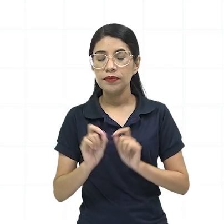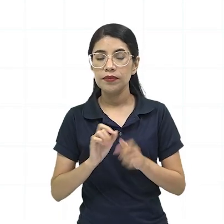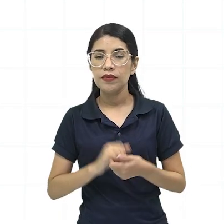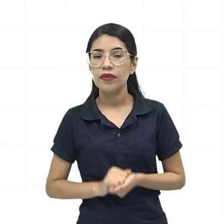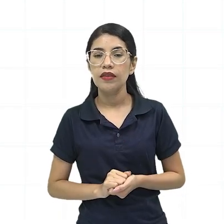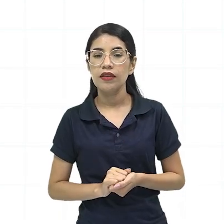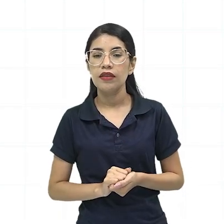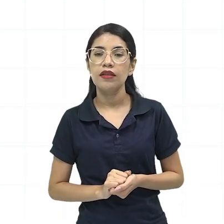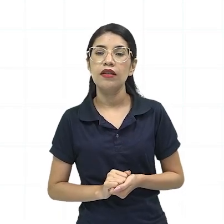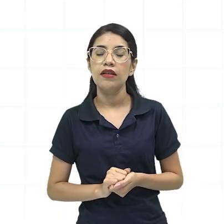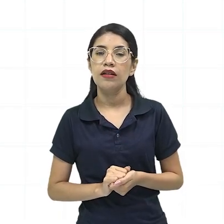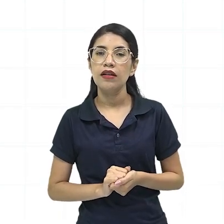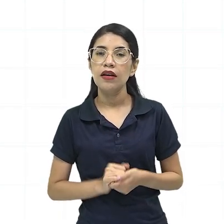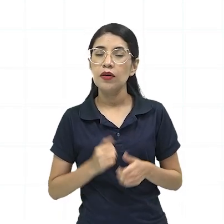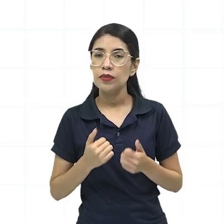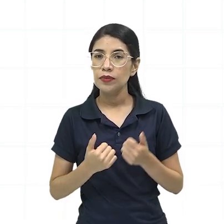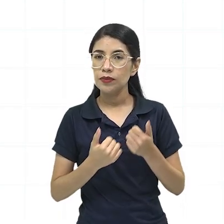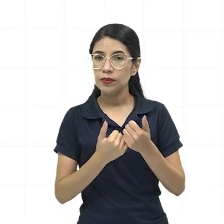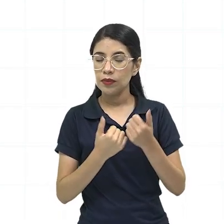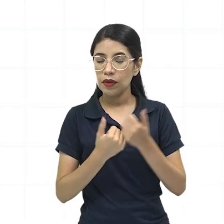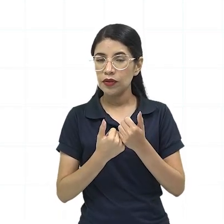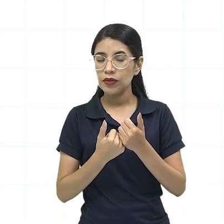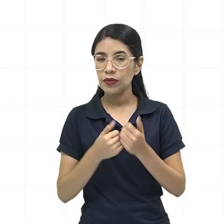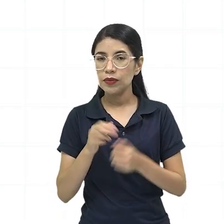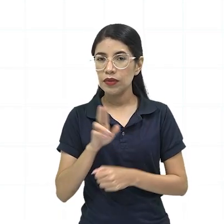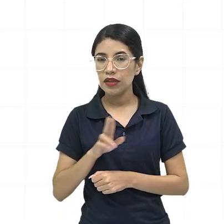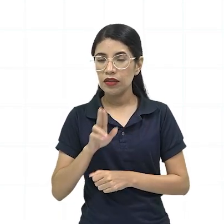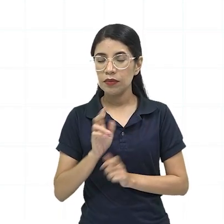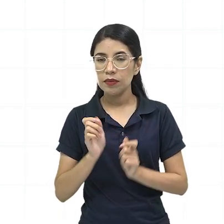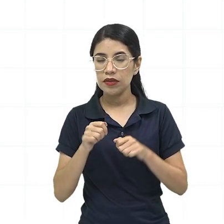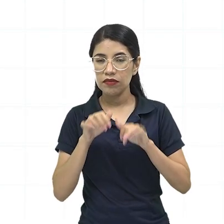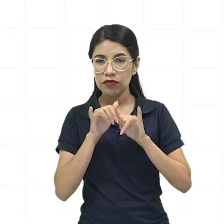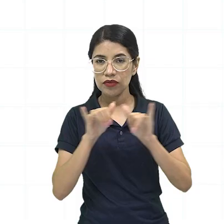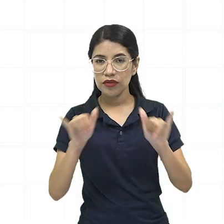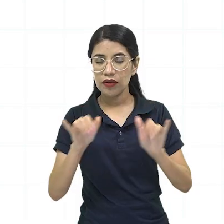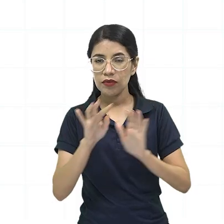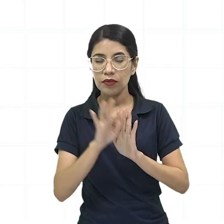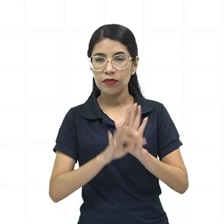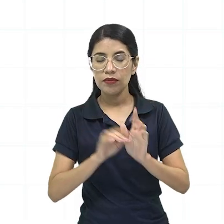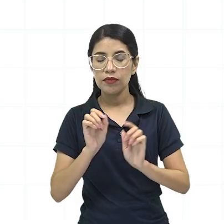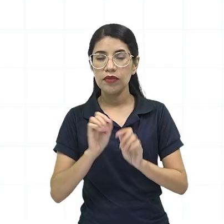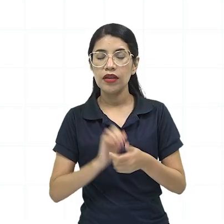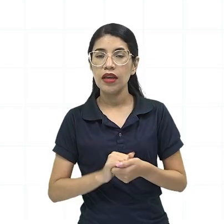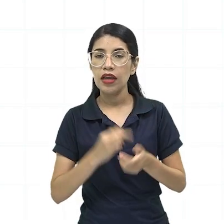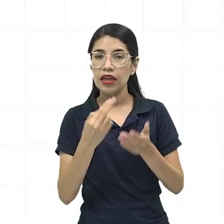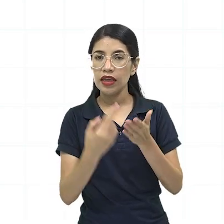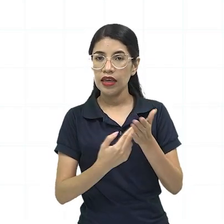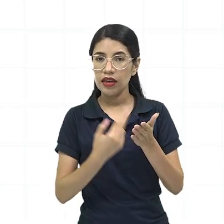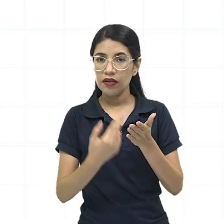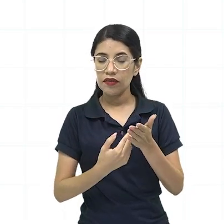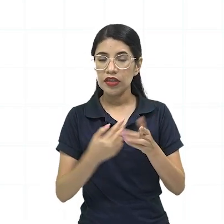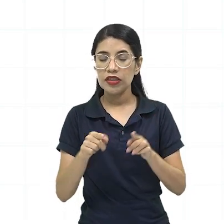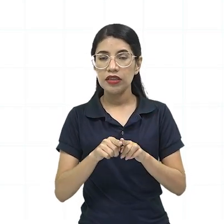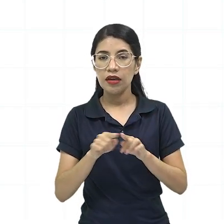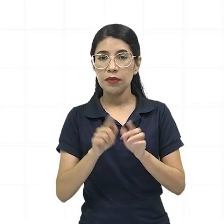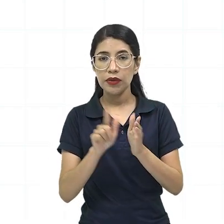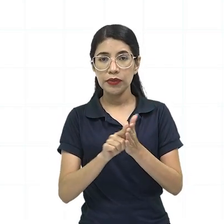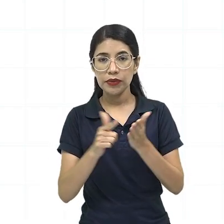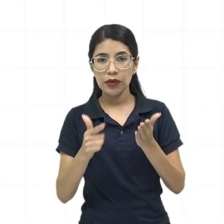os suportes mais utilizados para a divulgação desse tipo de texto são as revistas e